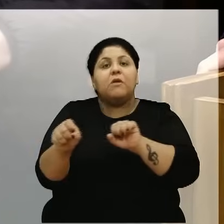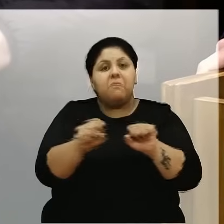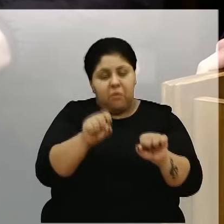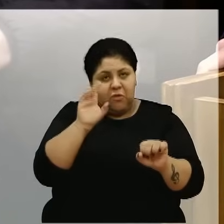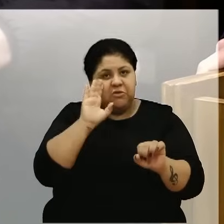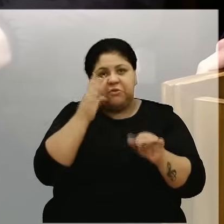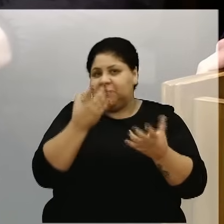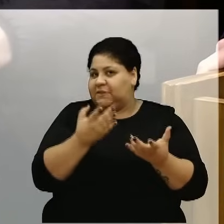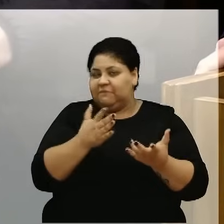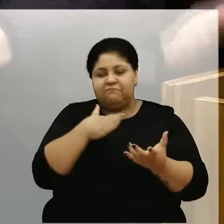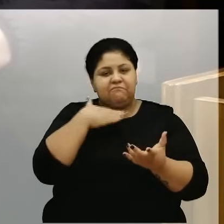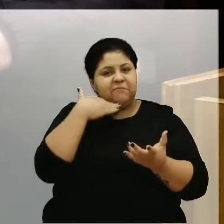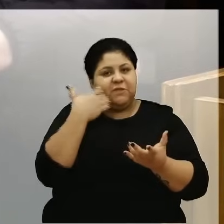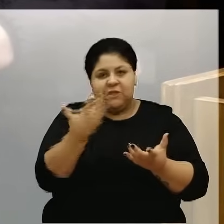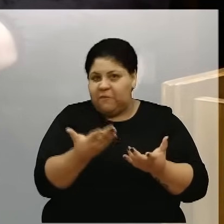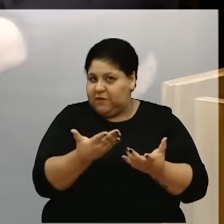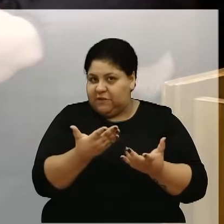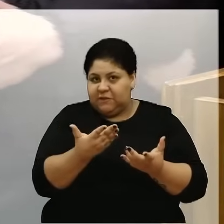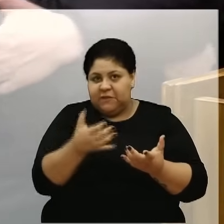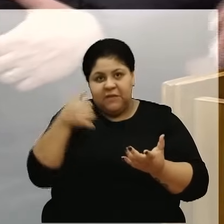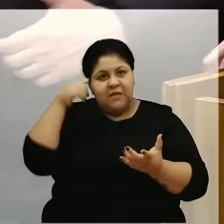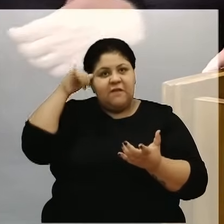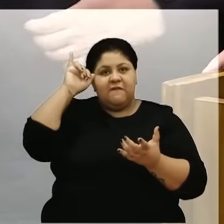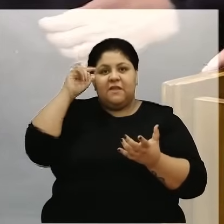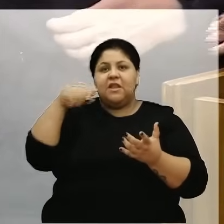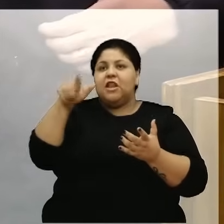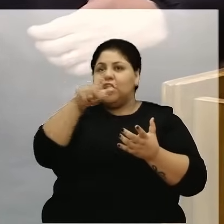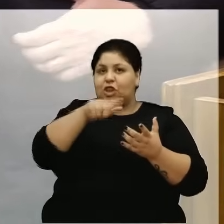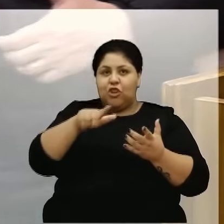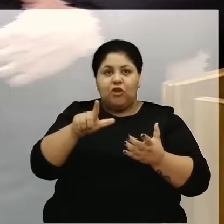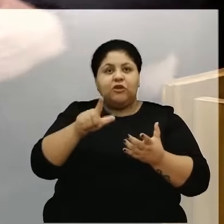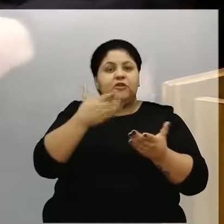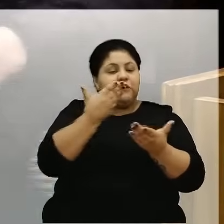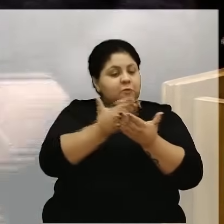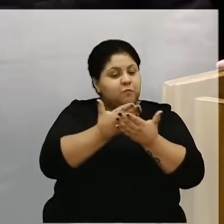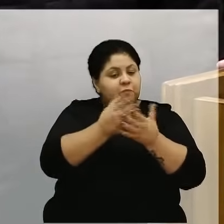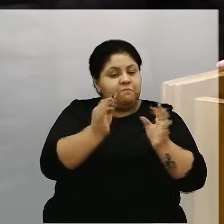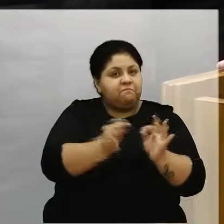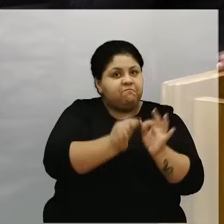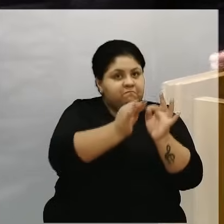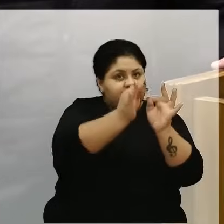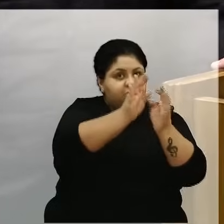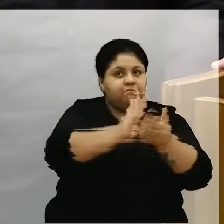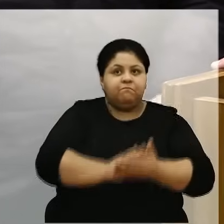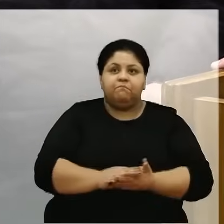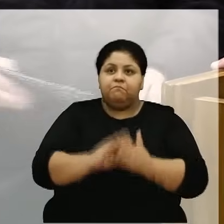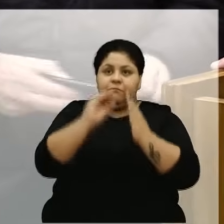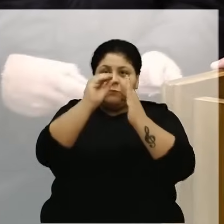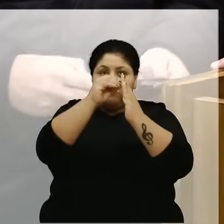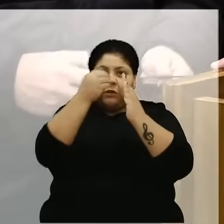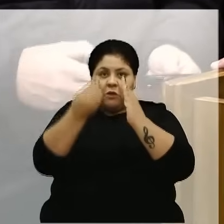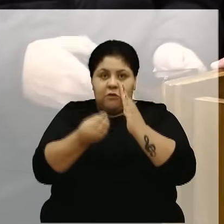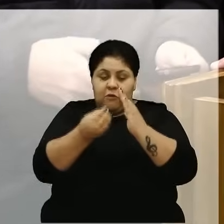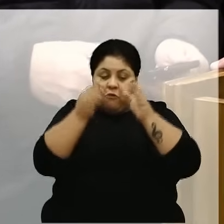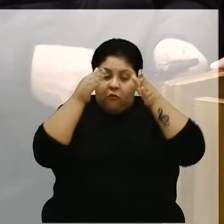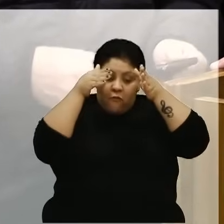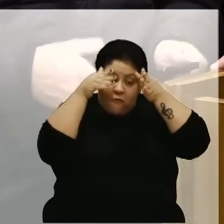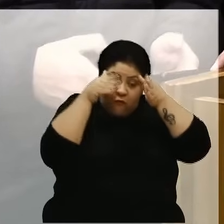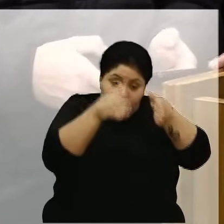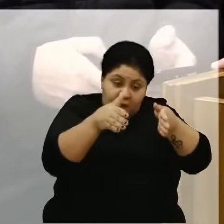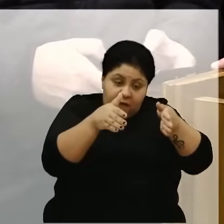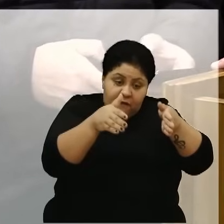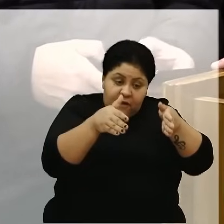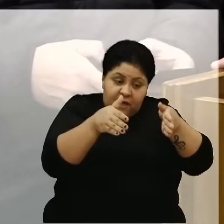Não adianta a gente esconder, porque nós estamos amparados em estudos técnicos. O SAMAI, focado simplesmente na questão